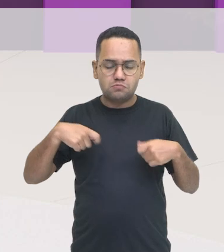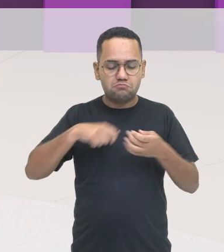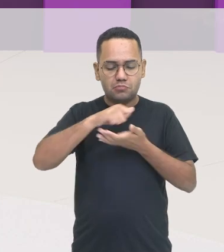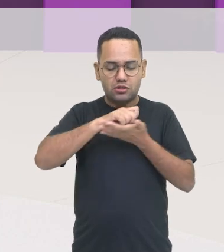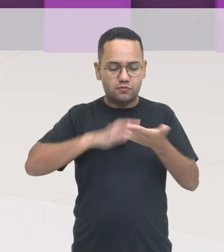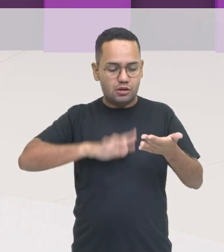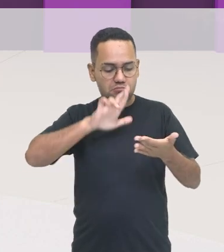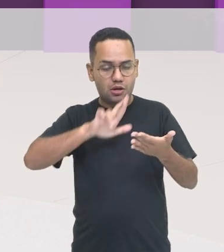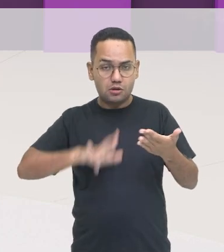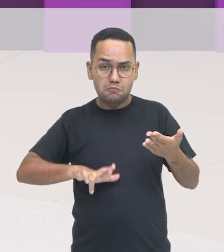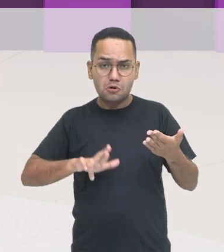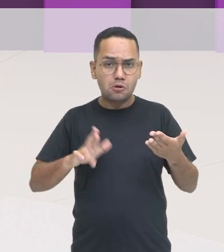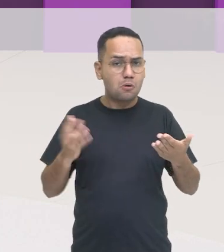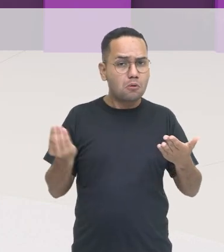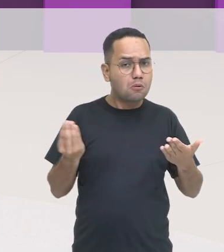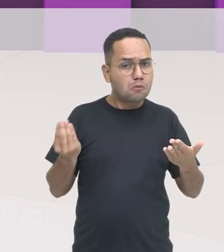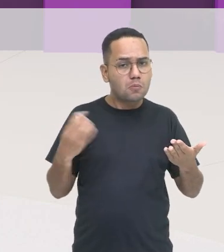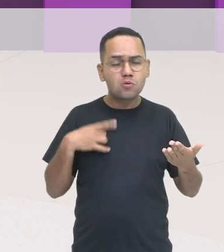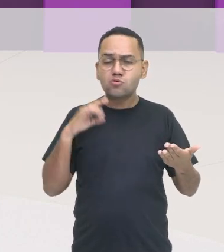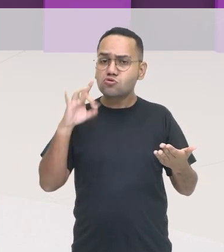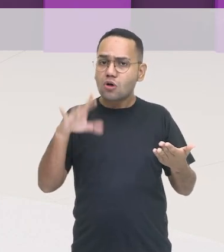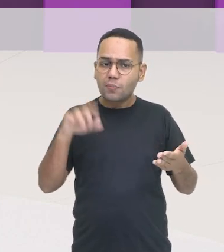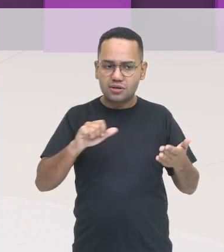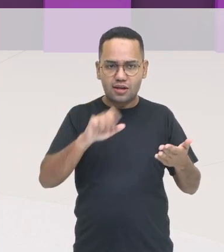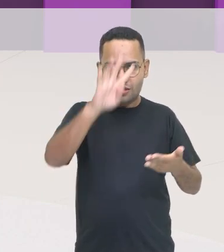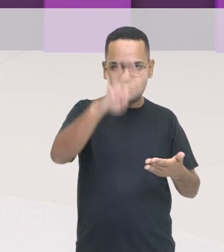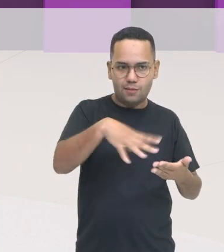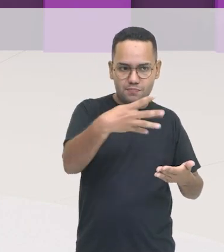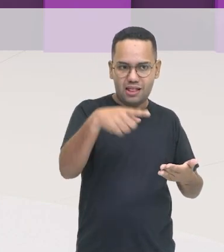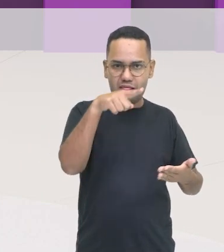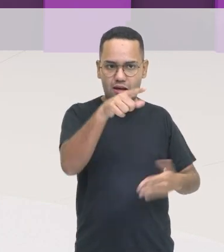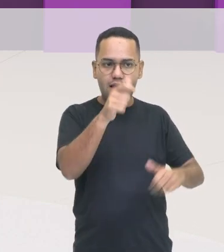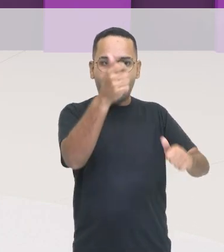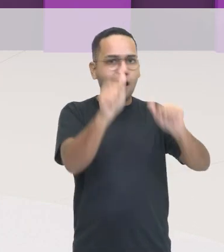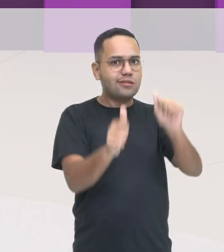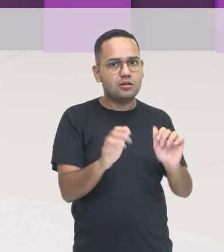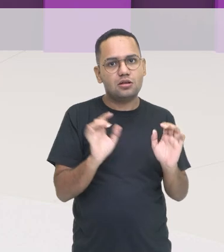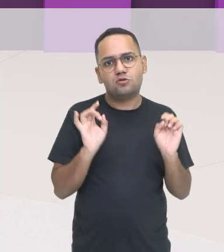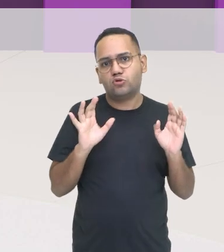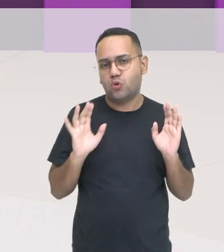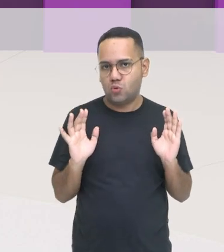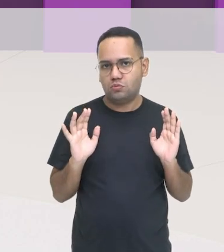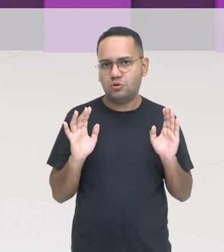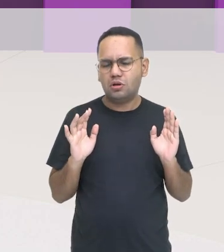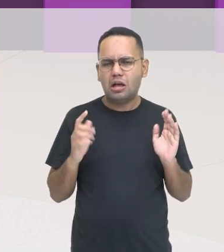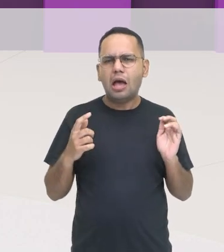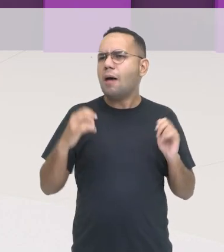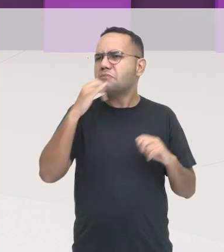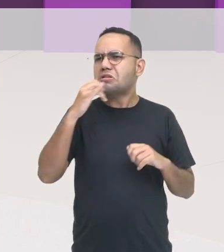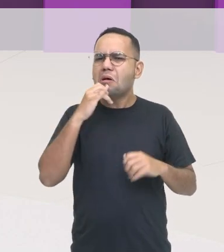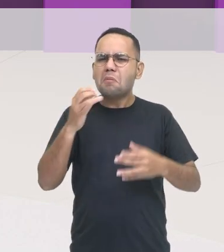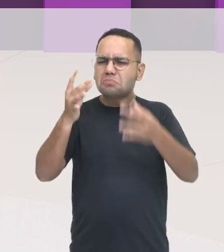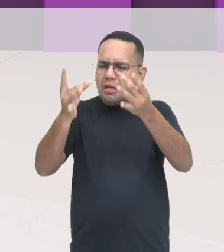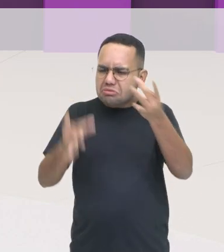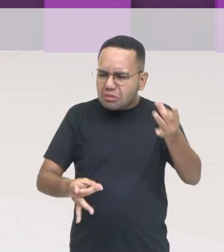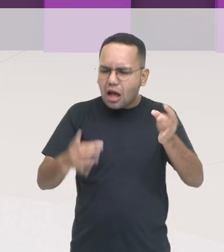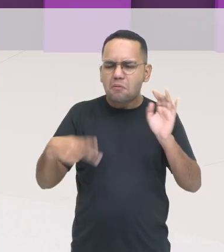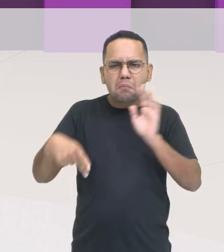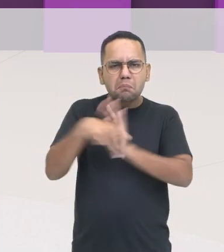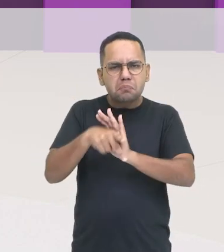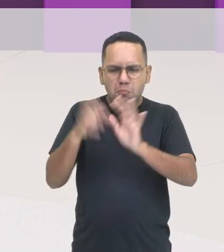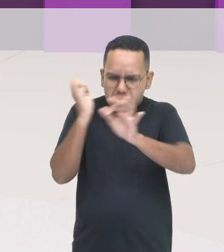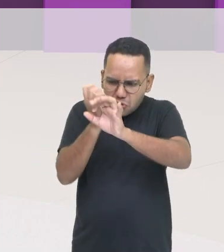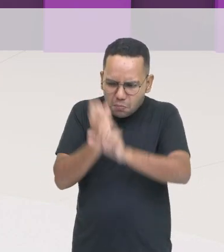as primeiras linhas da minha tabela, né? Então, eu não preciso necessariamente fazer muitas contas, né? Eu optei por fazer